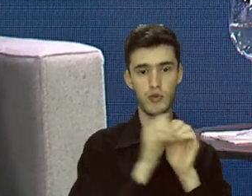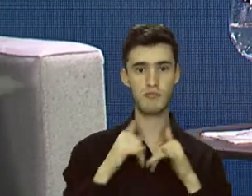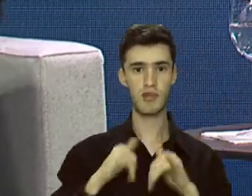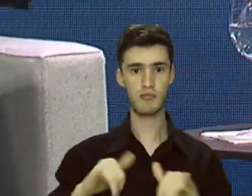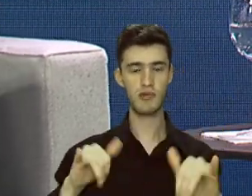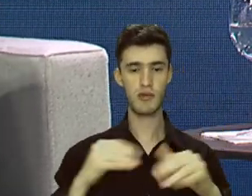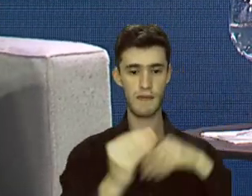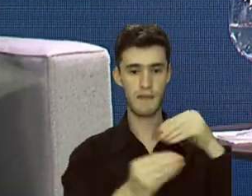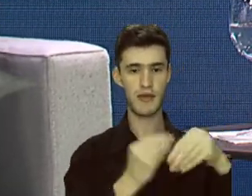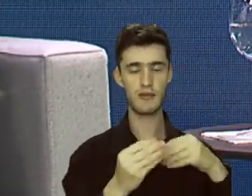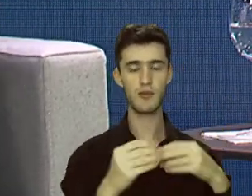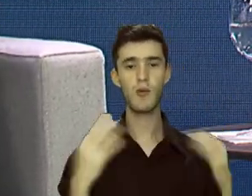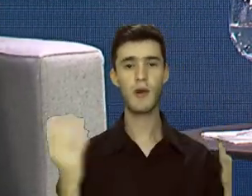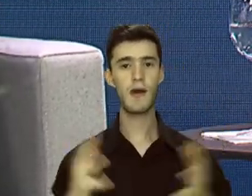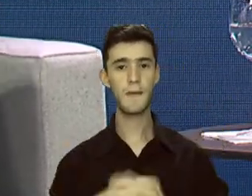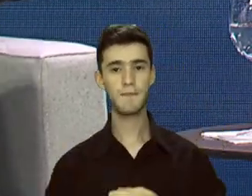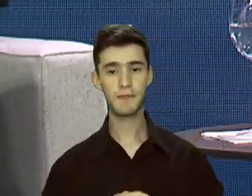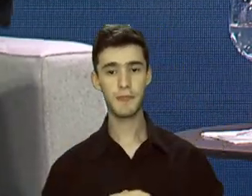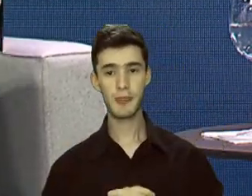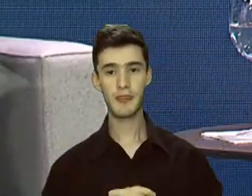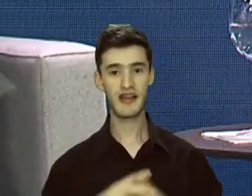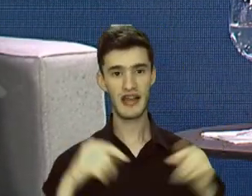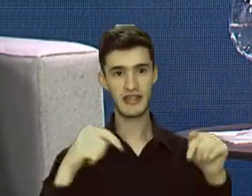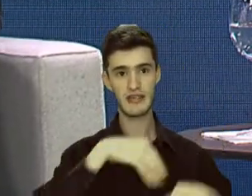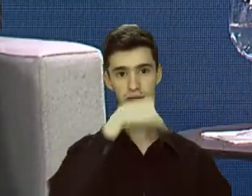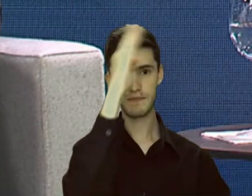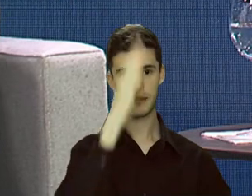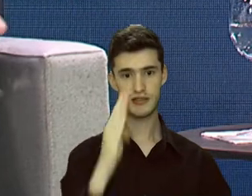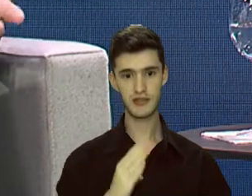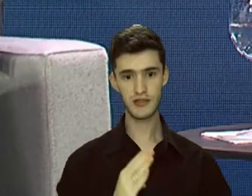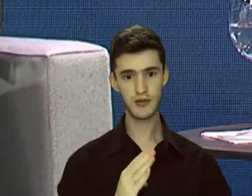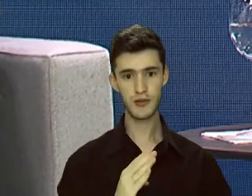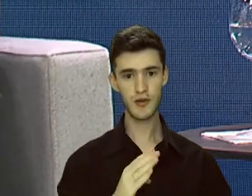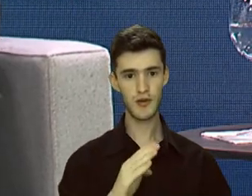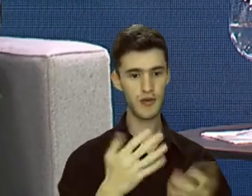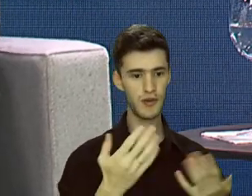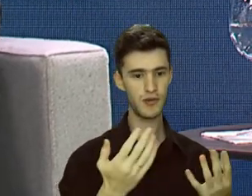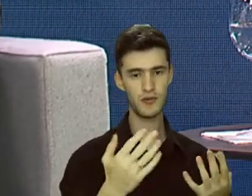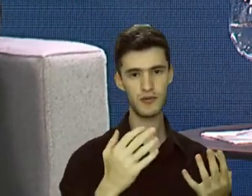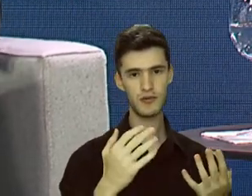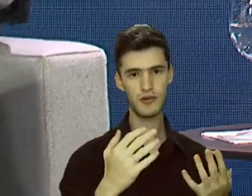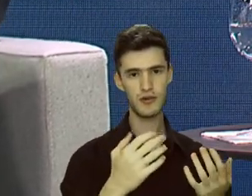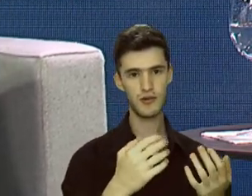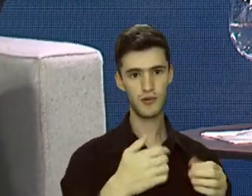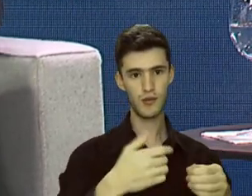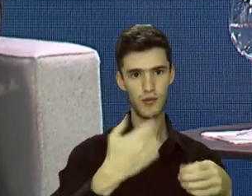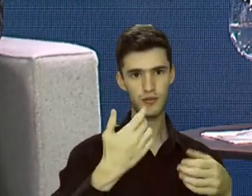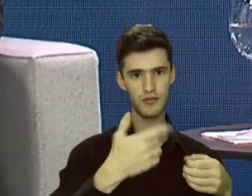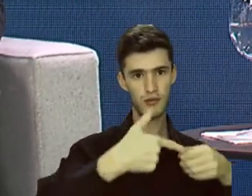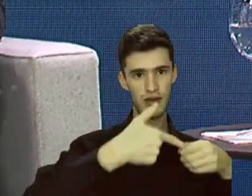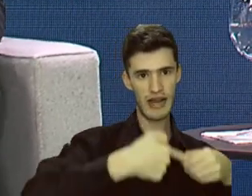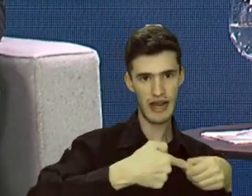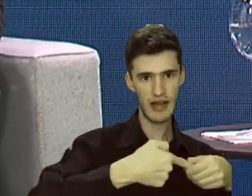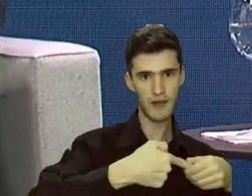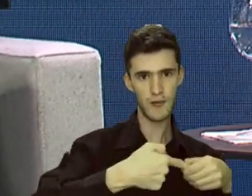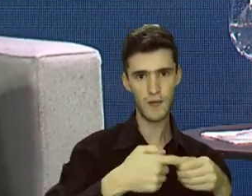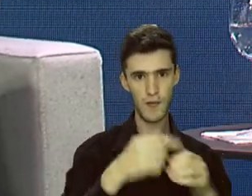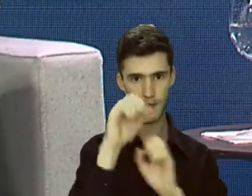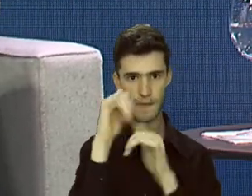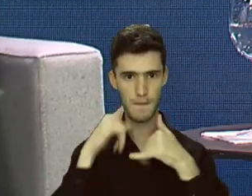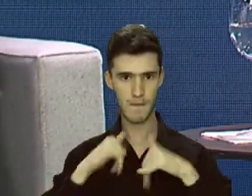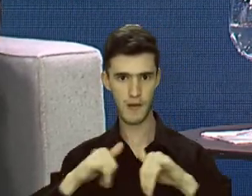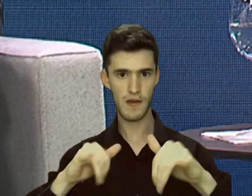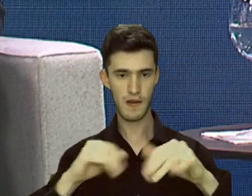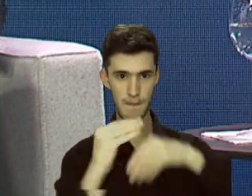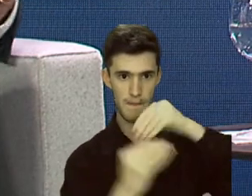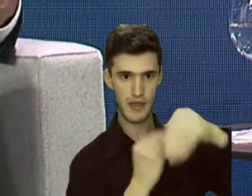o etanol híbrido deixa muito menos pegada de carbono do que um carro elétrico 100%, né então acho que tem um aprendizado mas acho